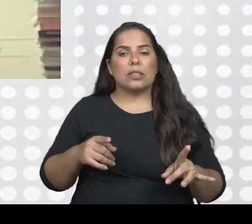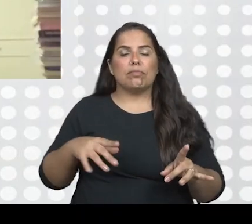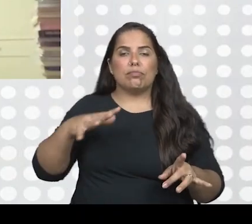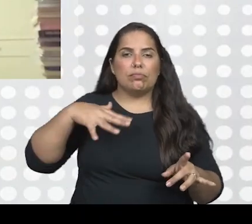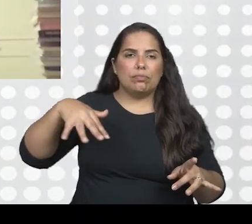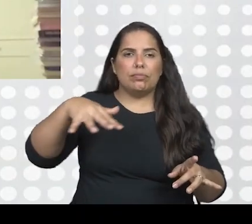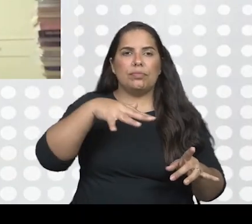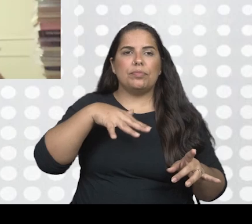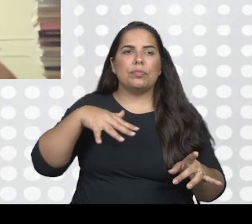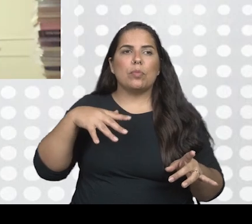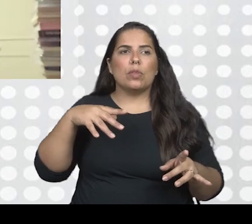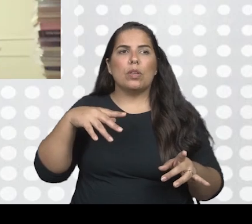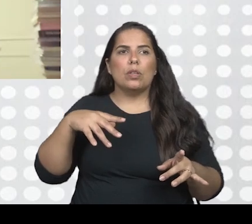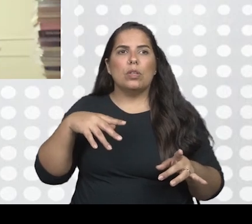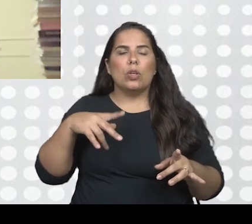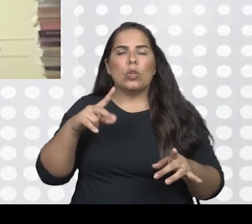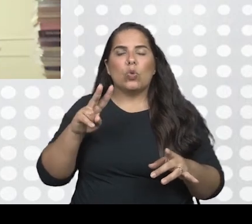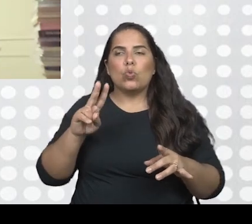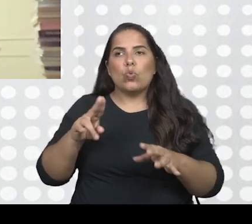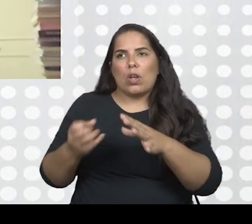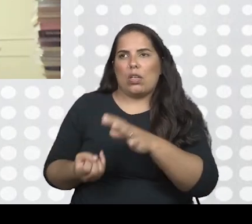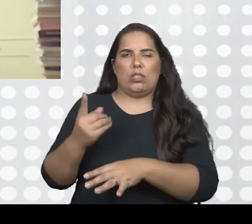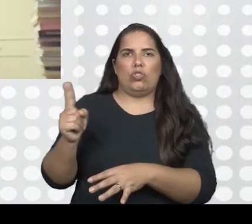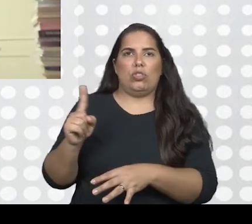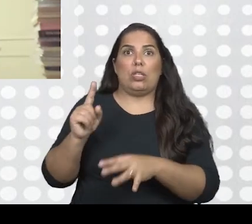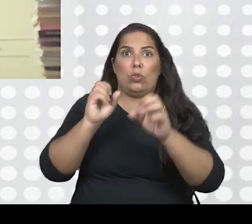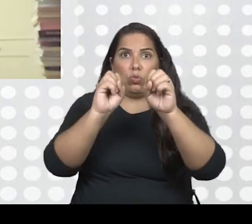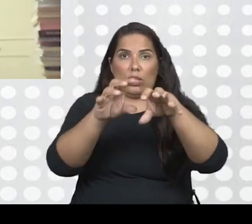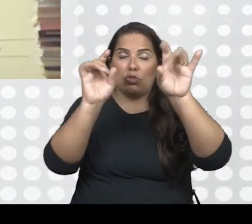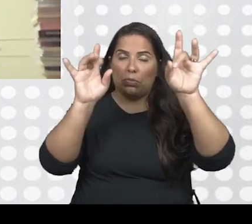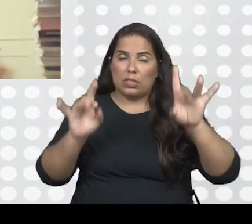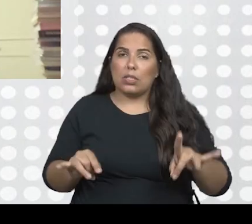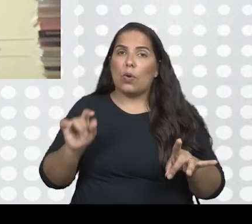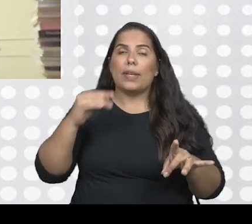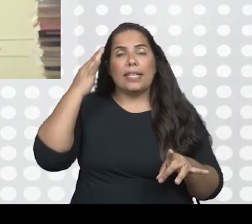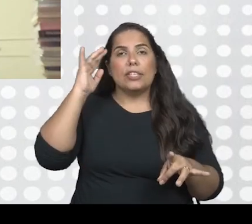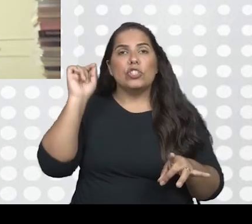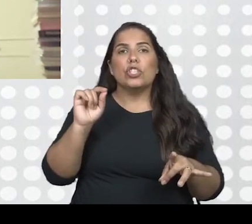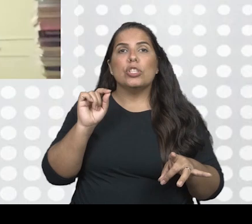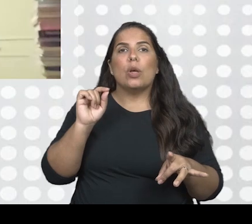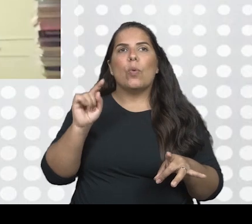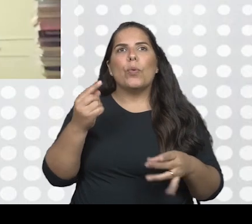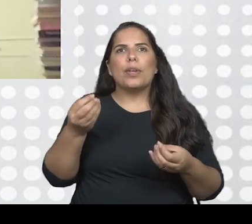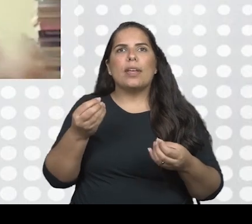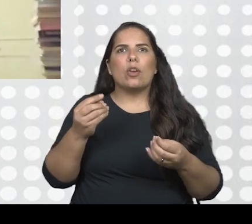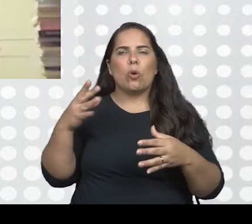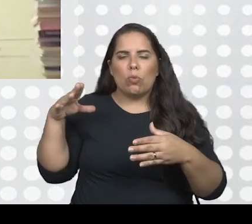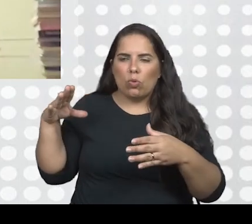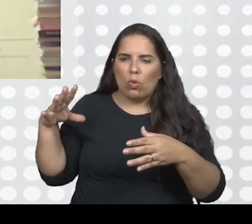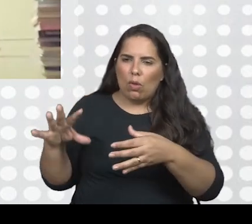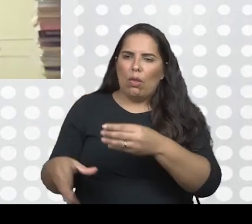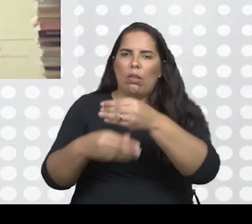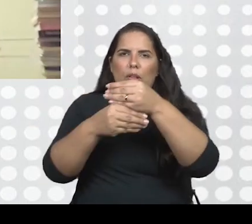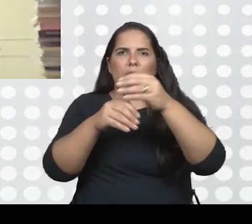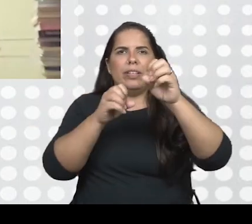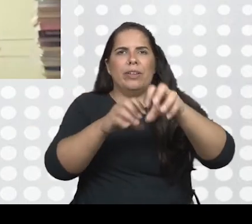segmentação nunca existisse, né, e que a educação especial fosse realmente entendida e compreendida, não como um anexo, né,